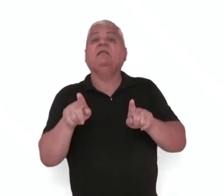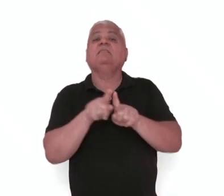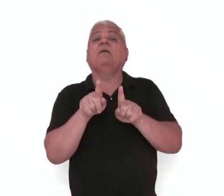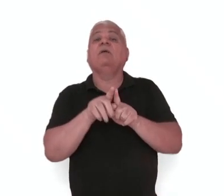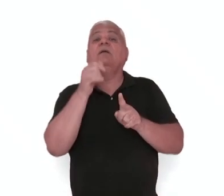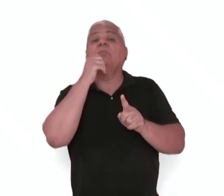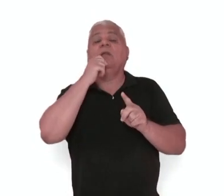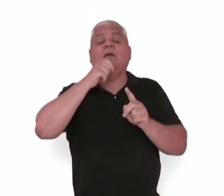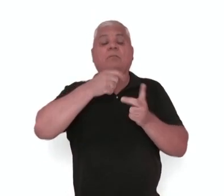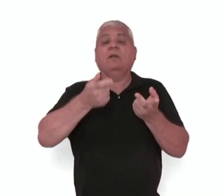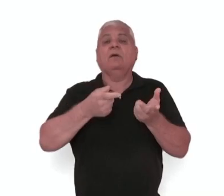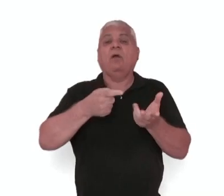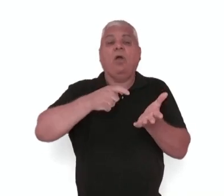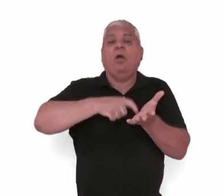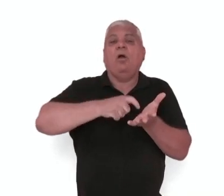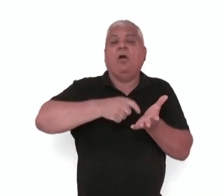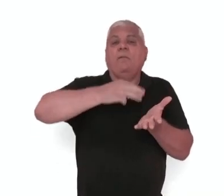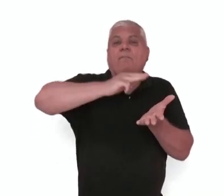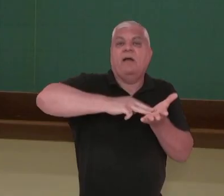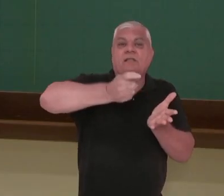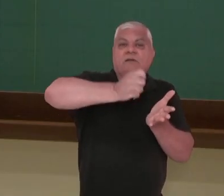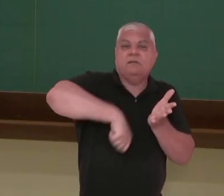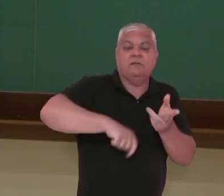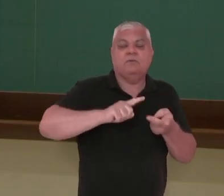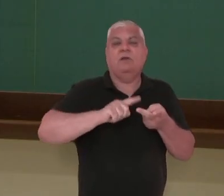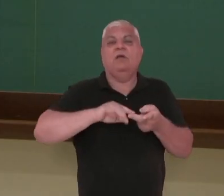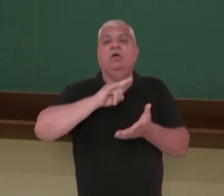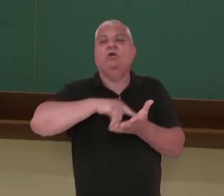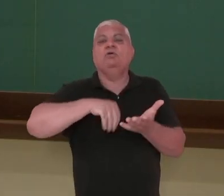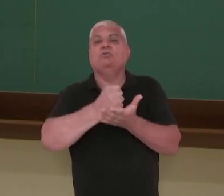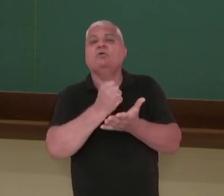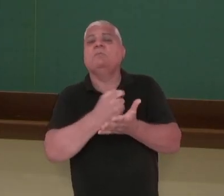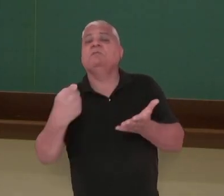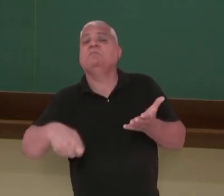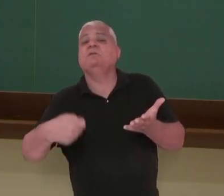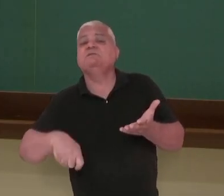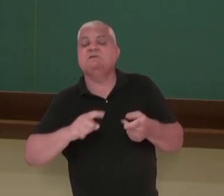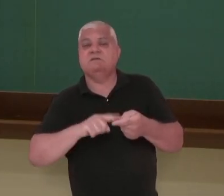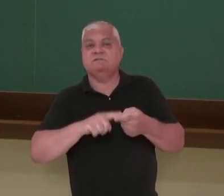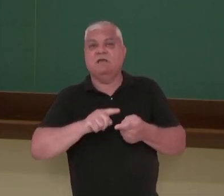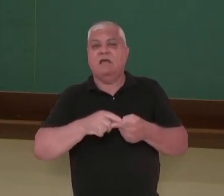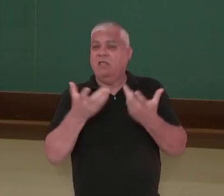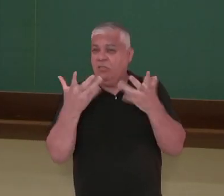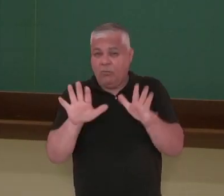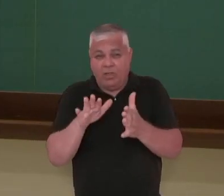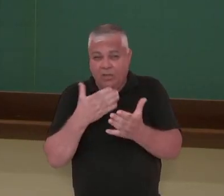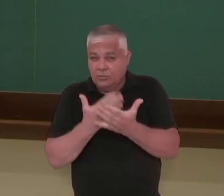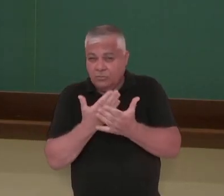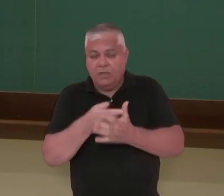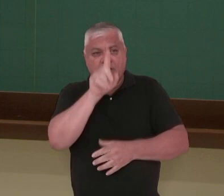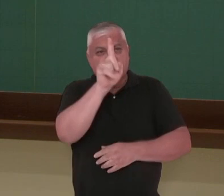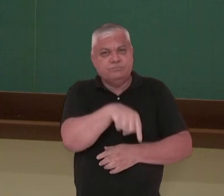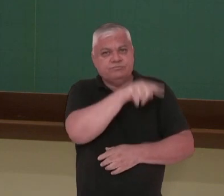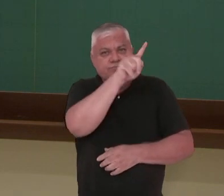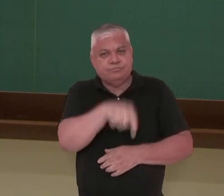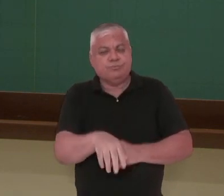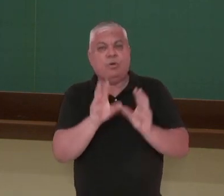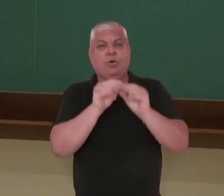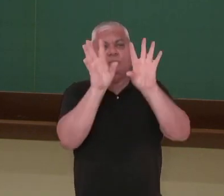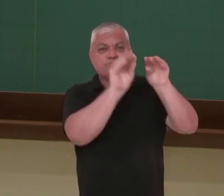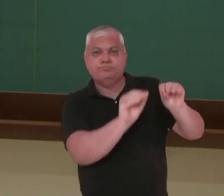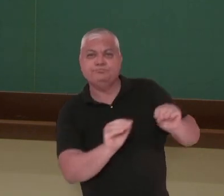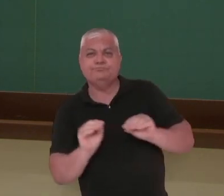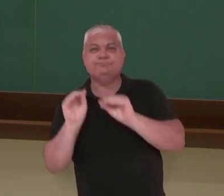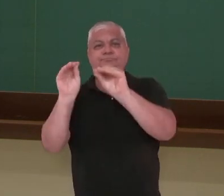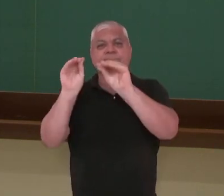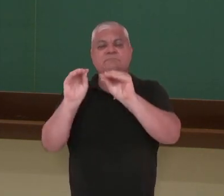as normas para matrículas, que documentos serão solicitados ou não, as normas para o cancelamento da matrícula ou para a transferência do aluno.